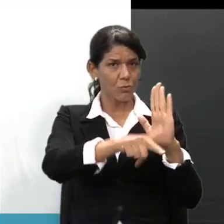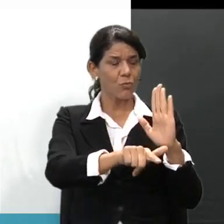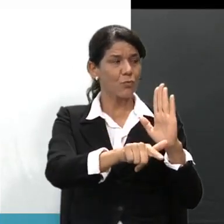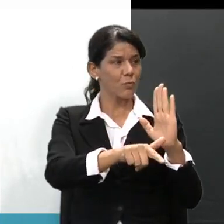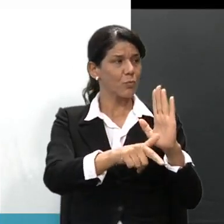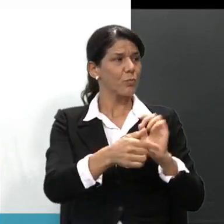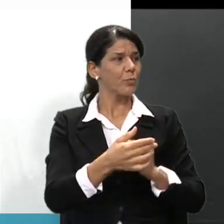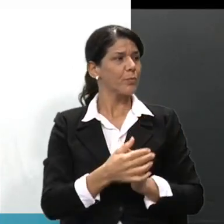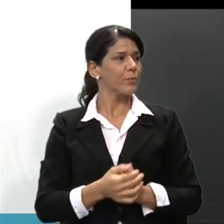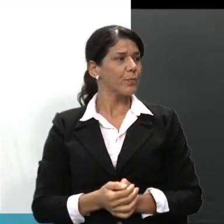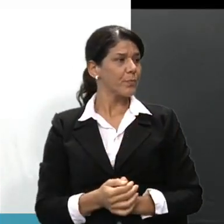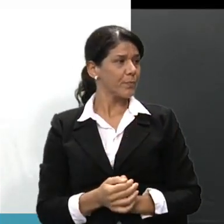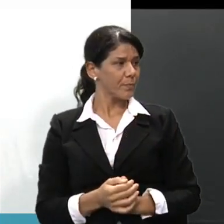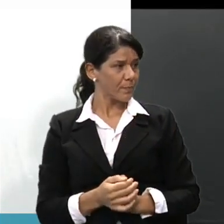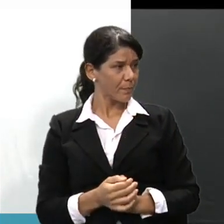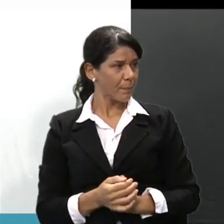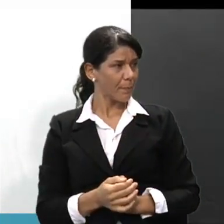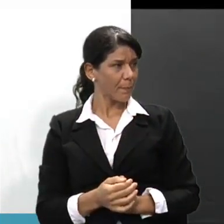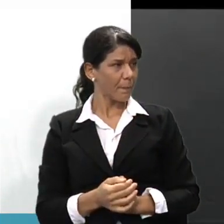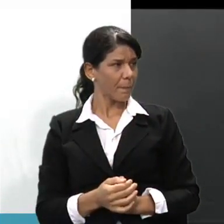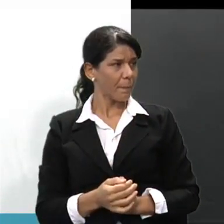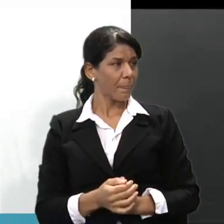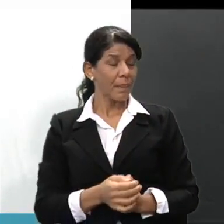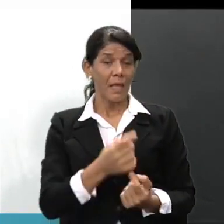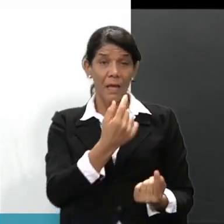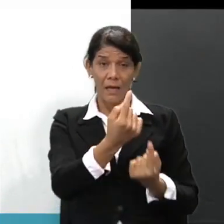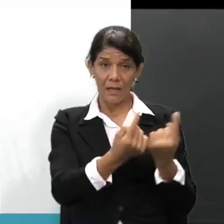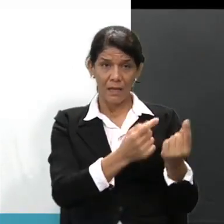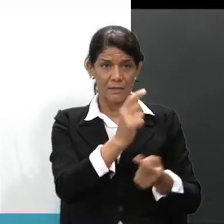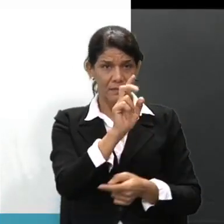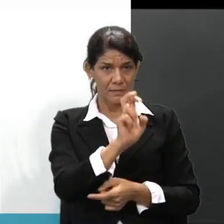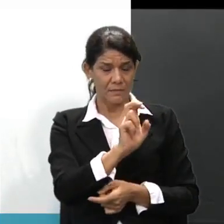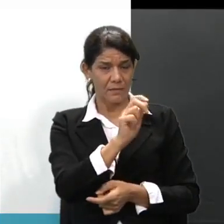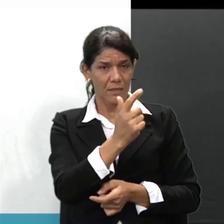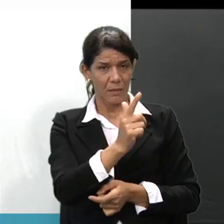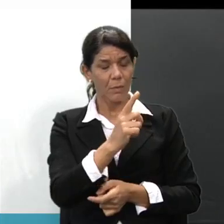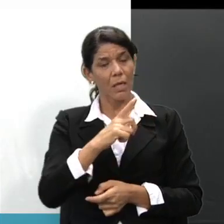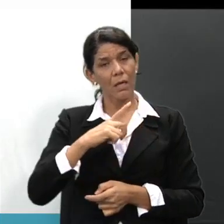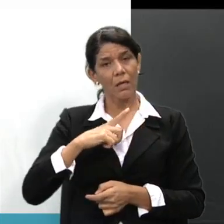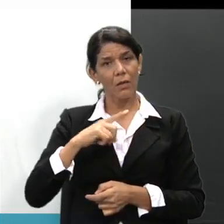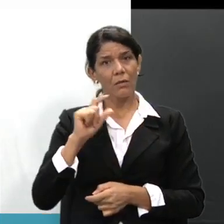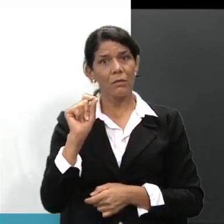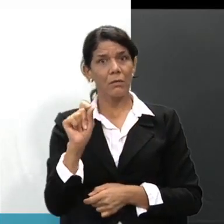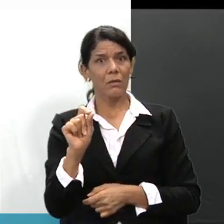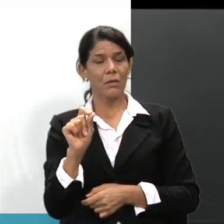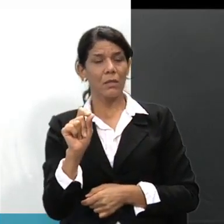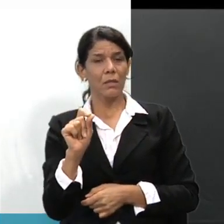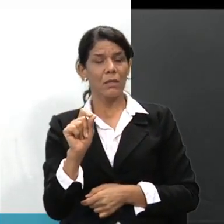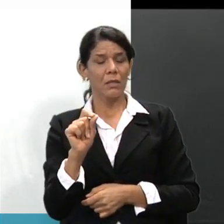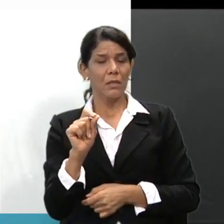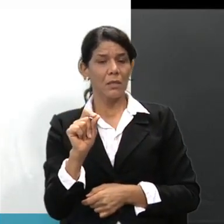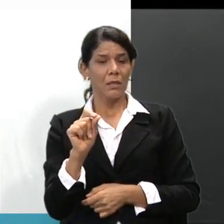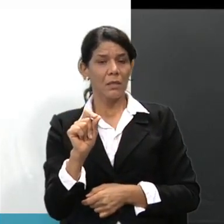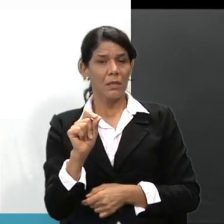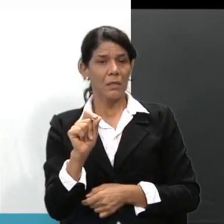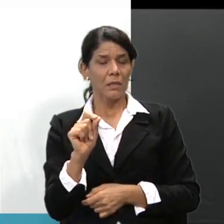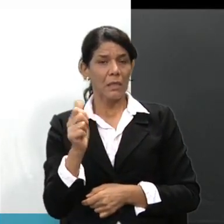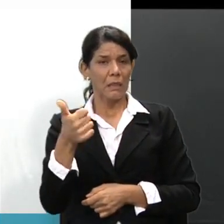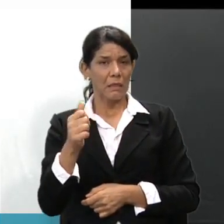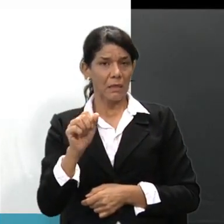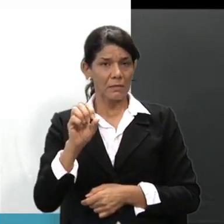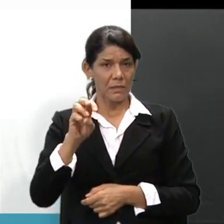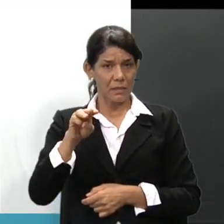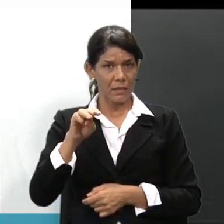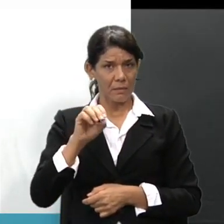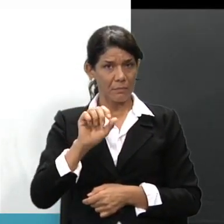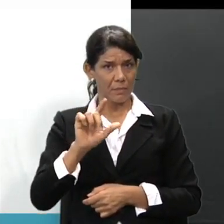aqui. A cada 5 gramas eu tenho, em 10 ml